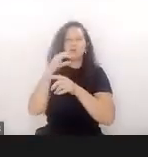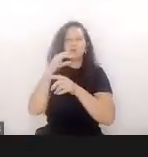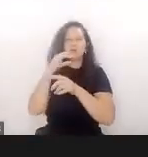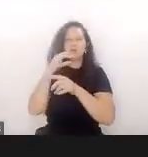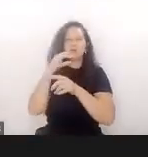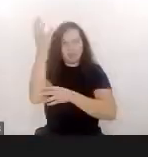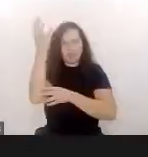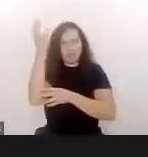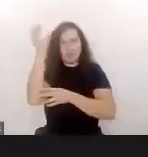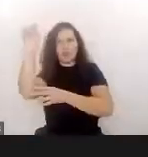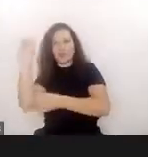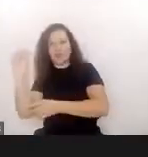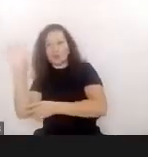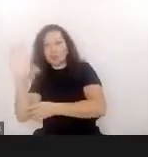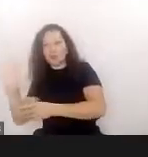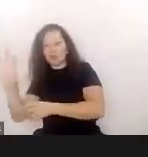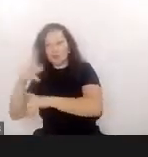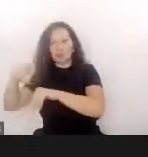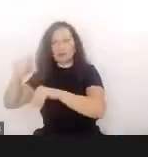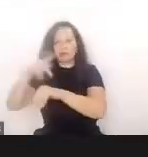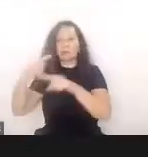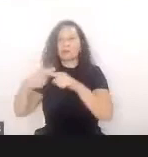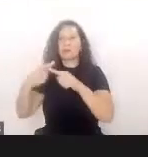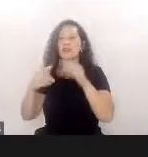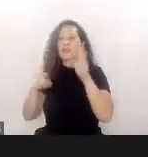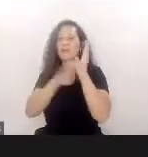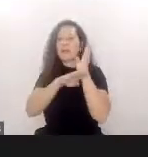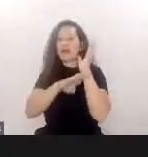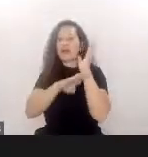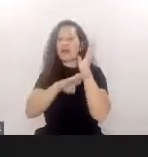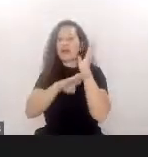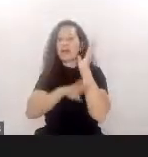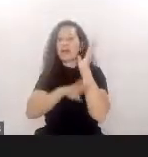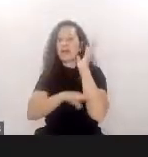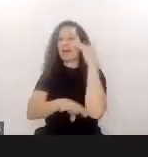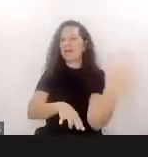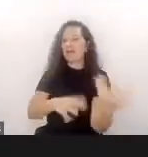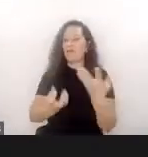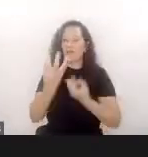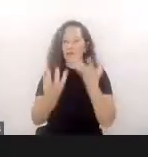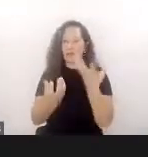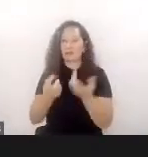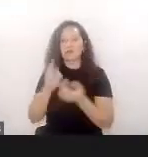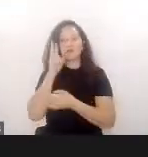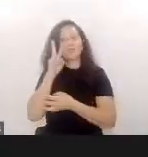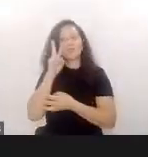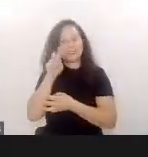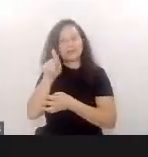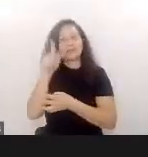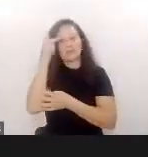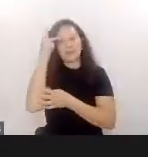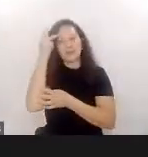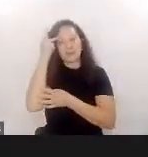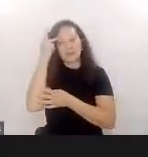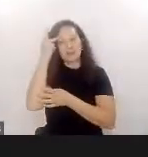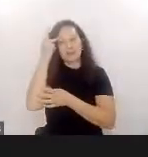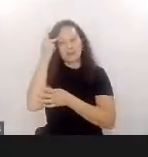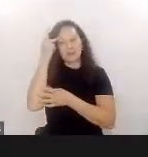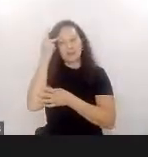desse desmatamento. E vocês lembram que São Paulo ficou noite um desses dias por conta da